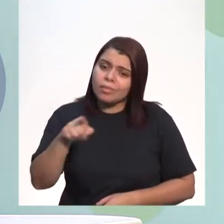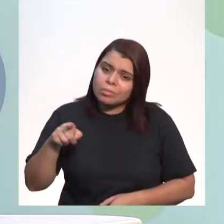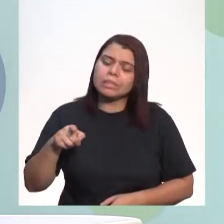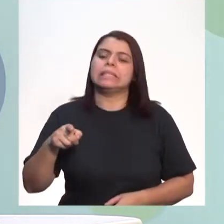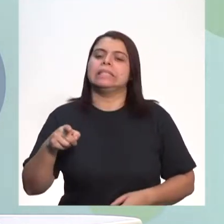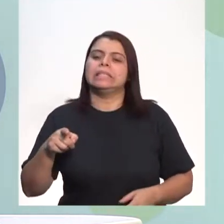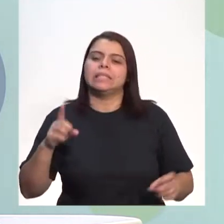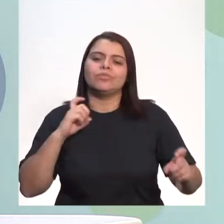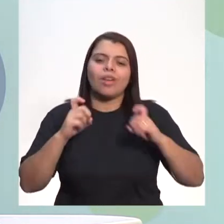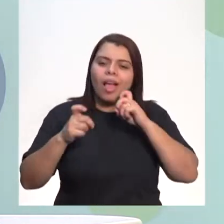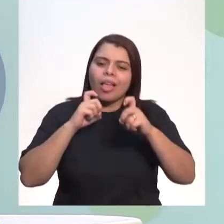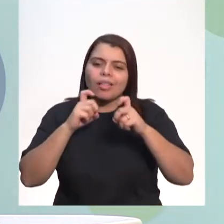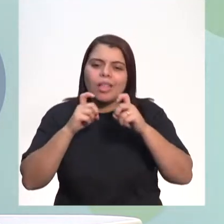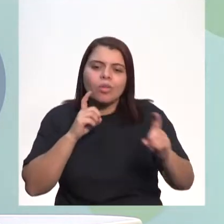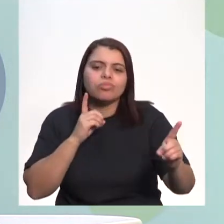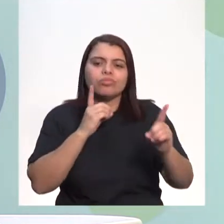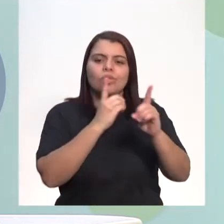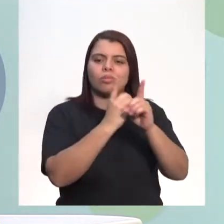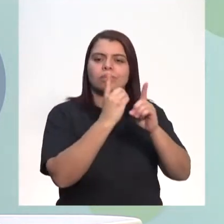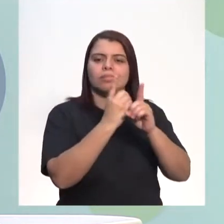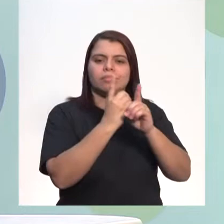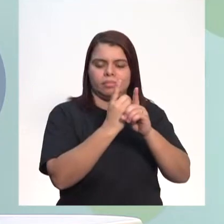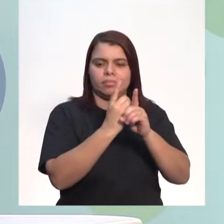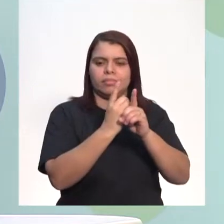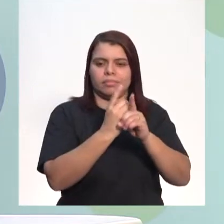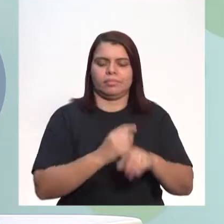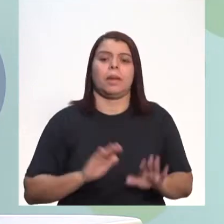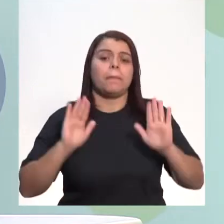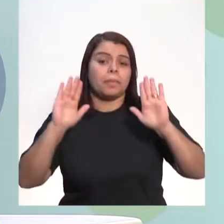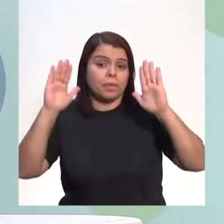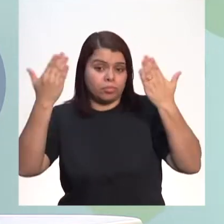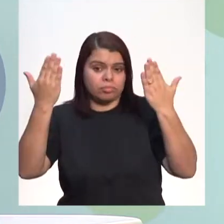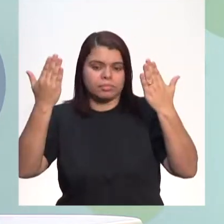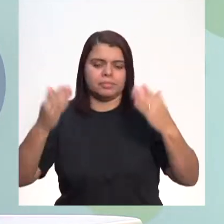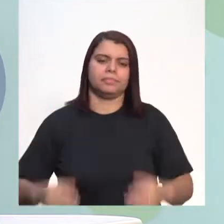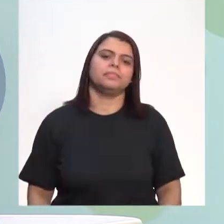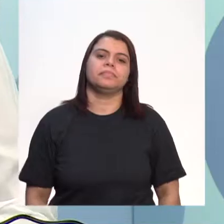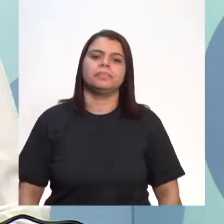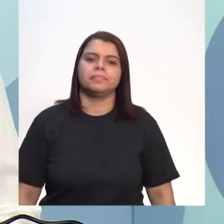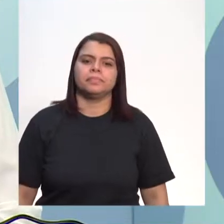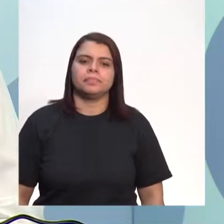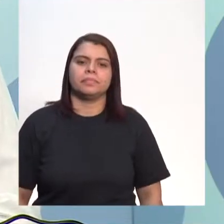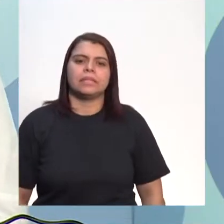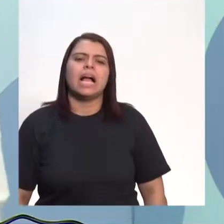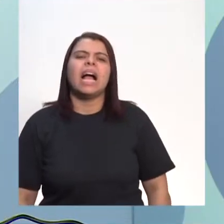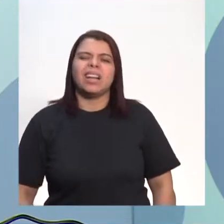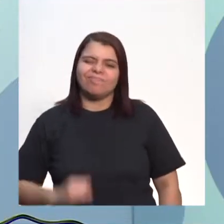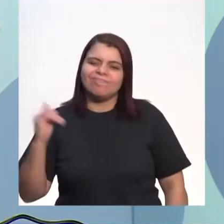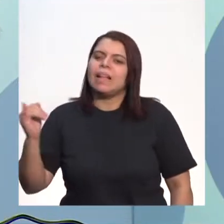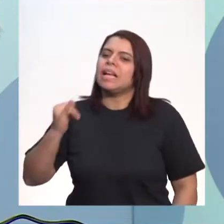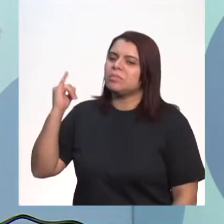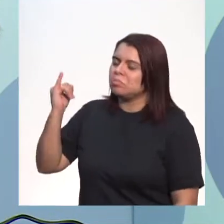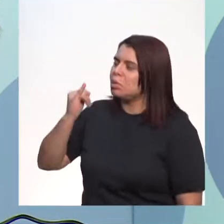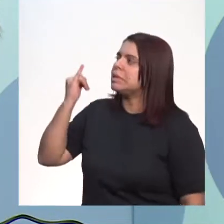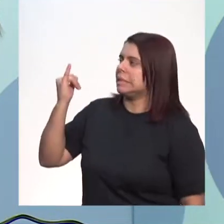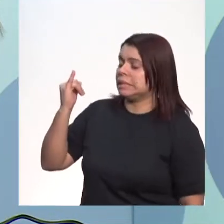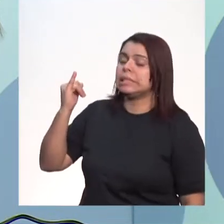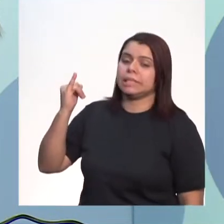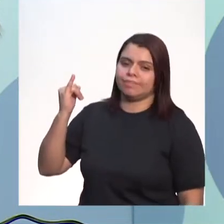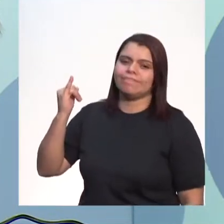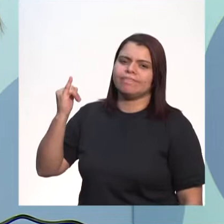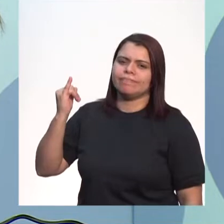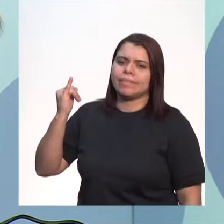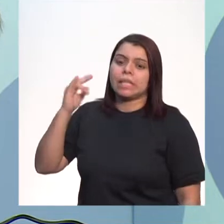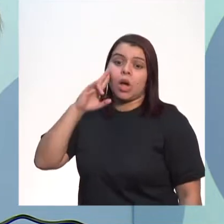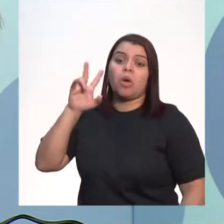encontro para a gente estar realizando as ATPCs. Você quer comentar algo, Mariana? Acho que é importante frisar, né, João? Então, que